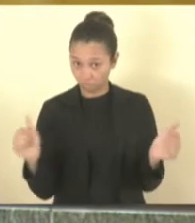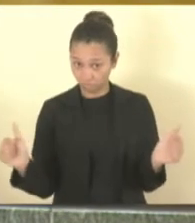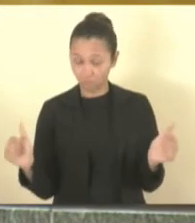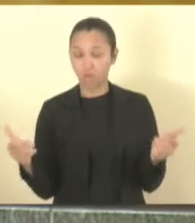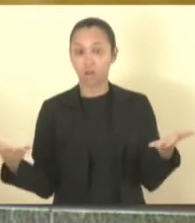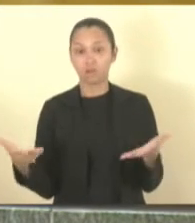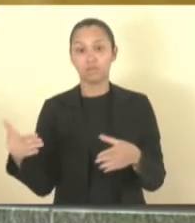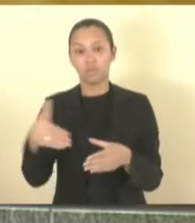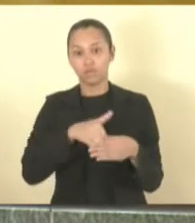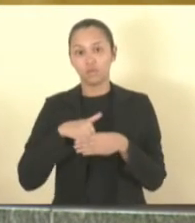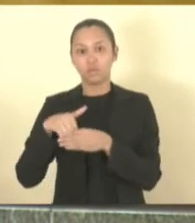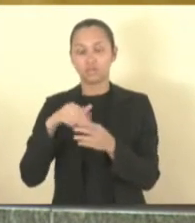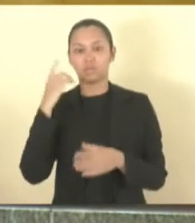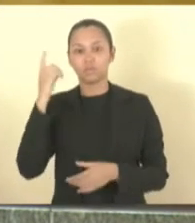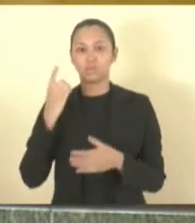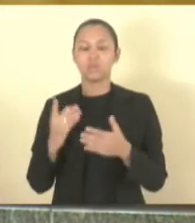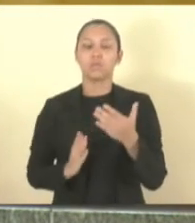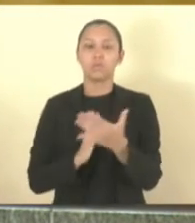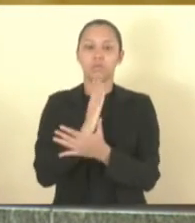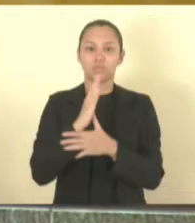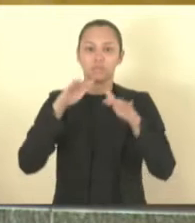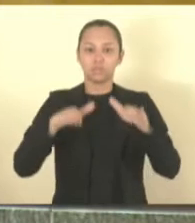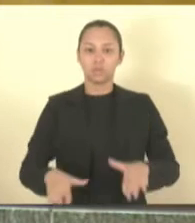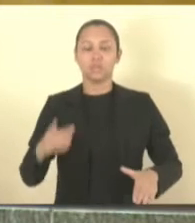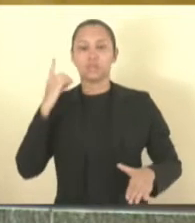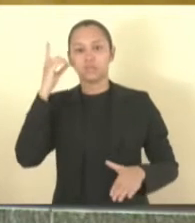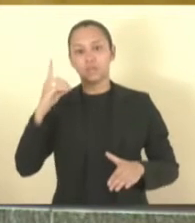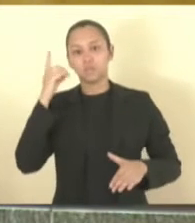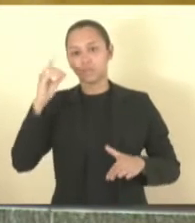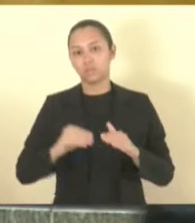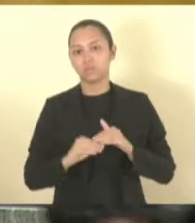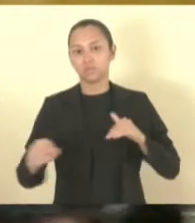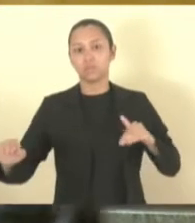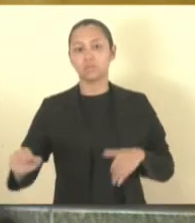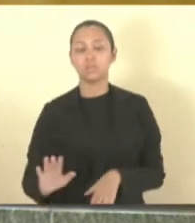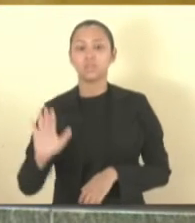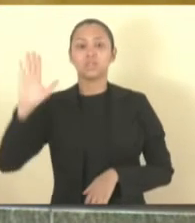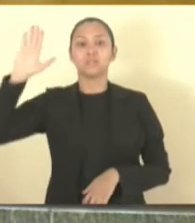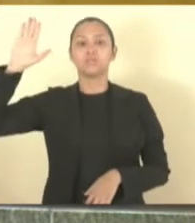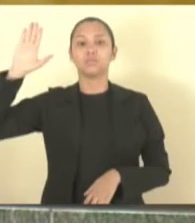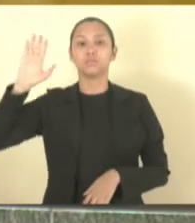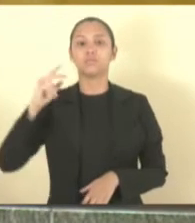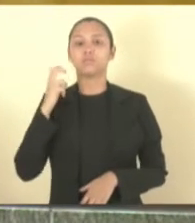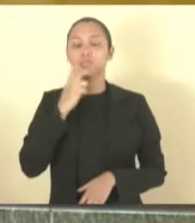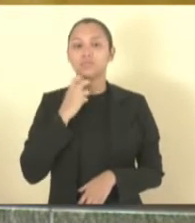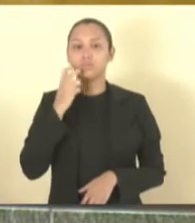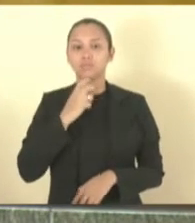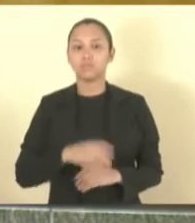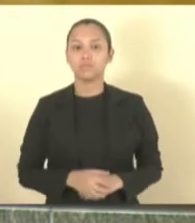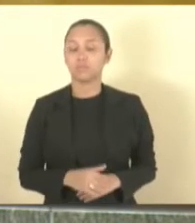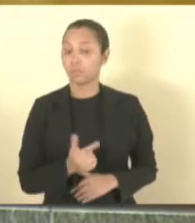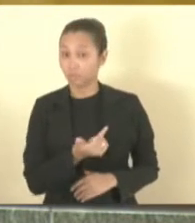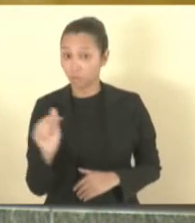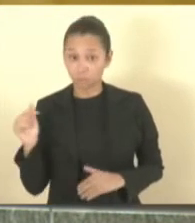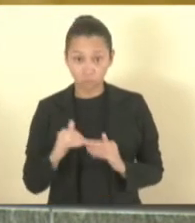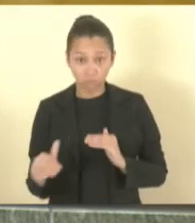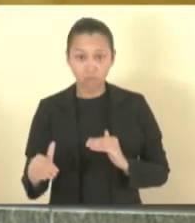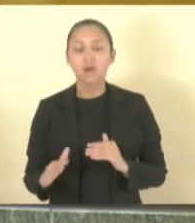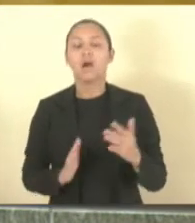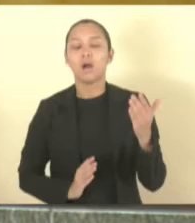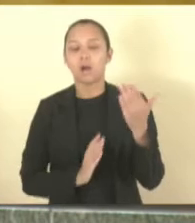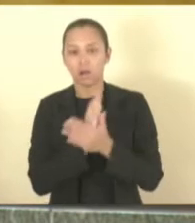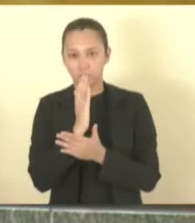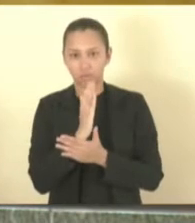discutir, em votação. Os deputados e deputadas que aprovam permaneçam como estão, os contrários se manifestem verbalmente. Não havendo contrários, isso fica